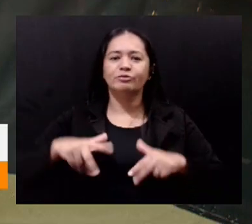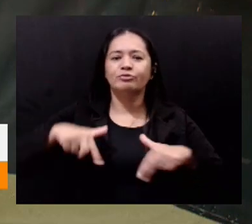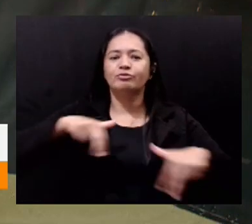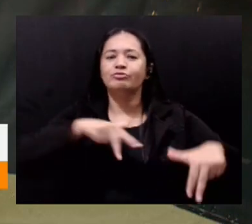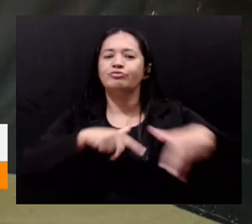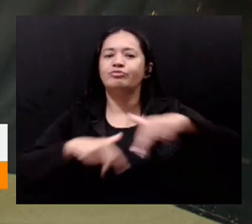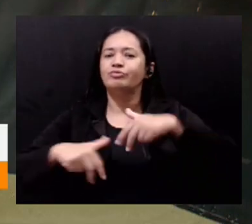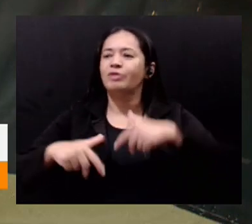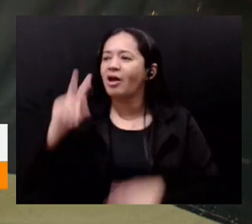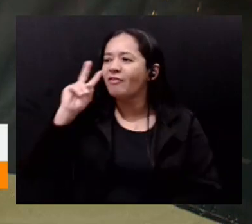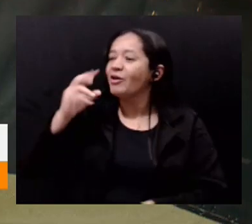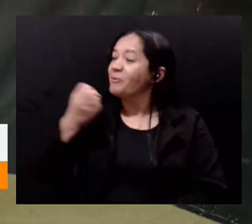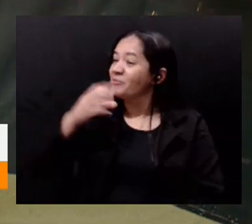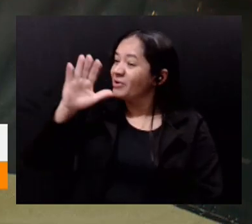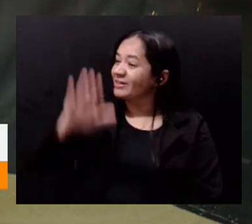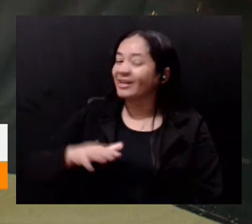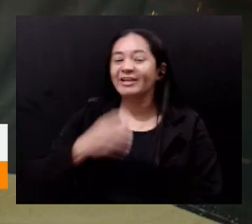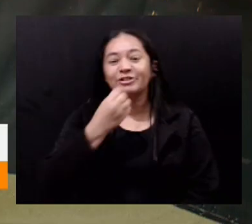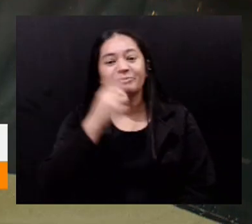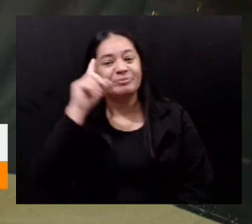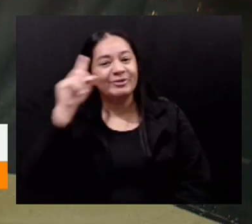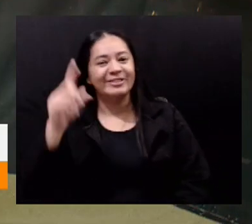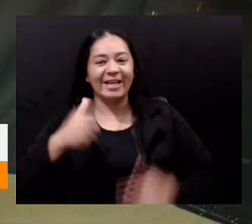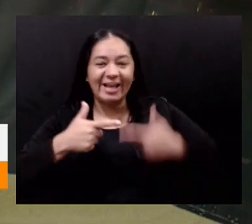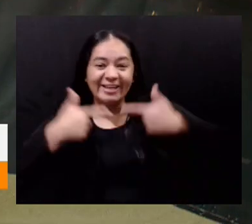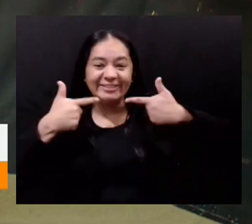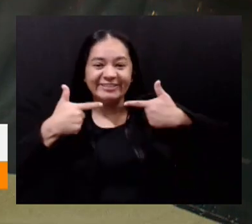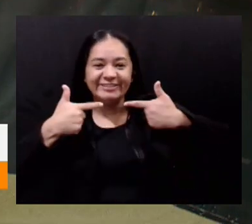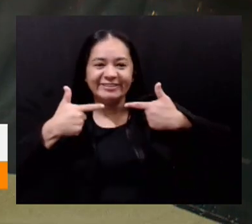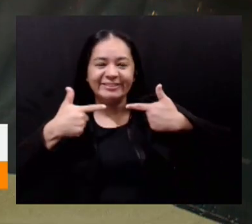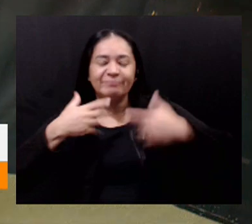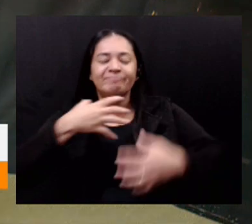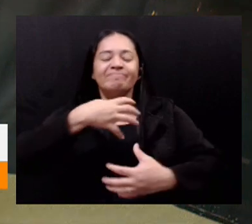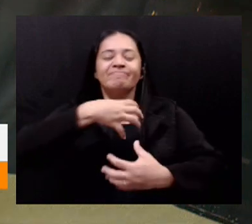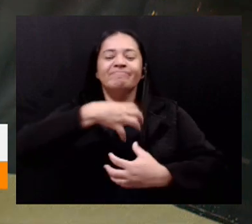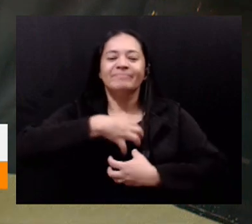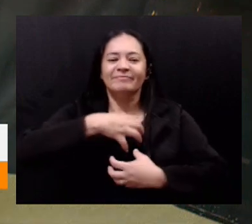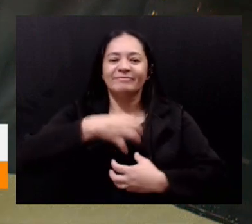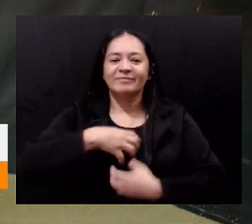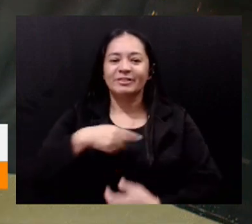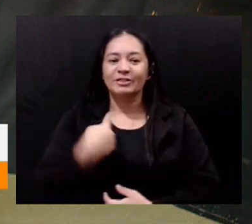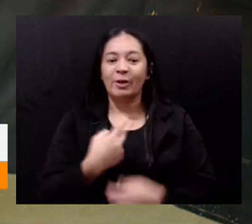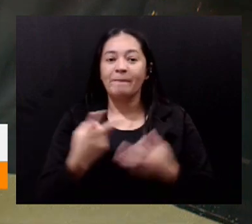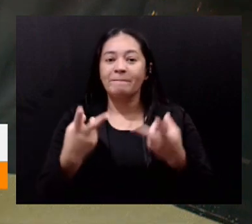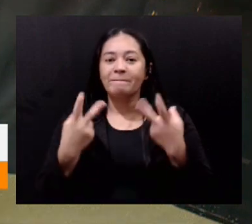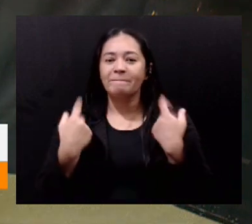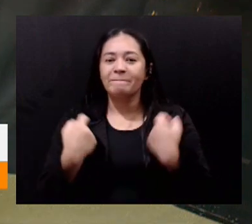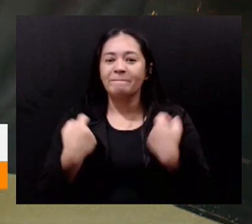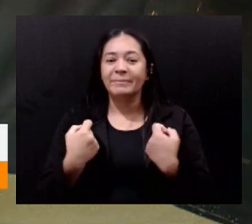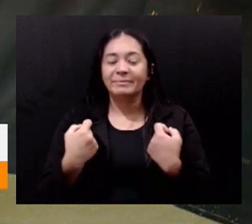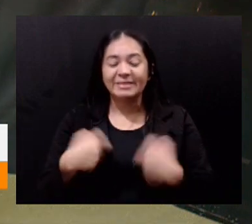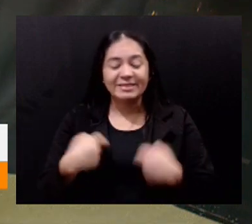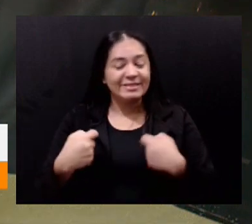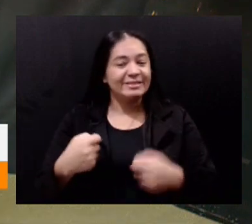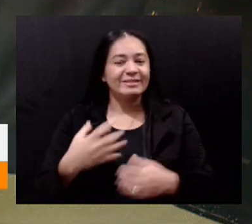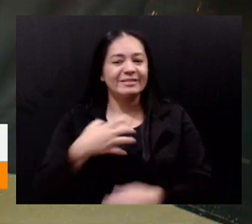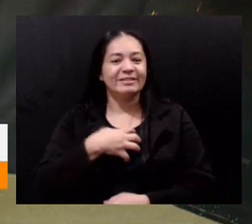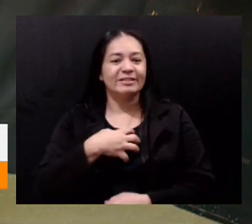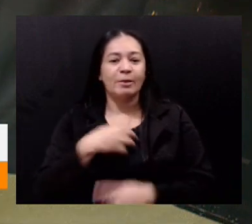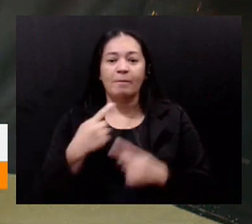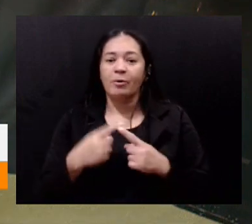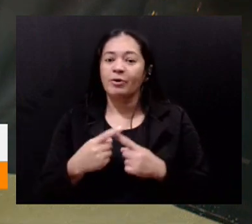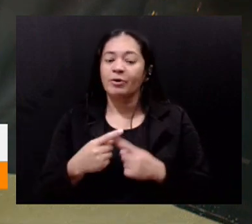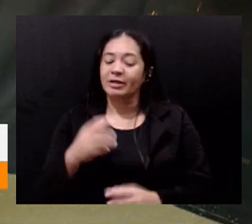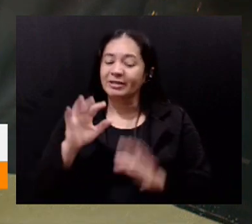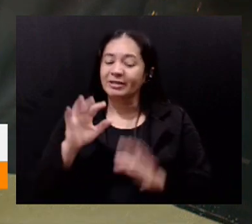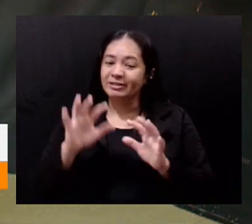um bom dia, dar risada, sentir, né? A gente precisa sentir porque isso está acabando e isso é